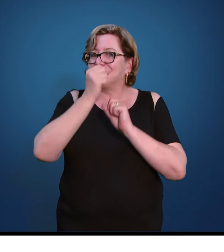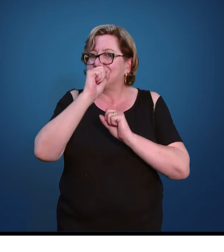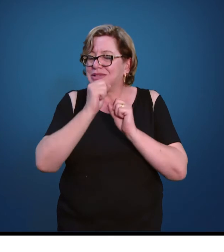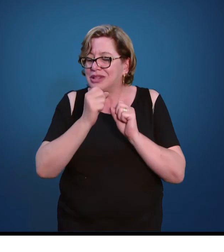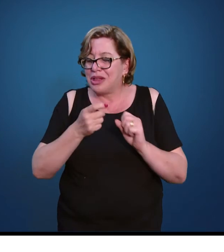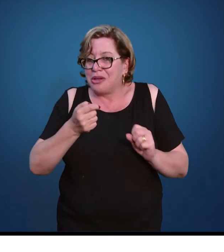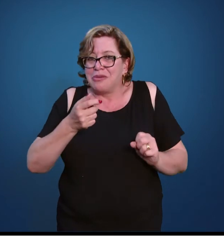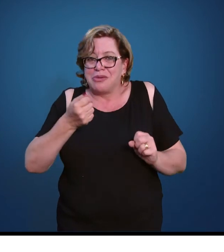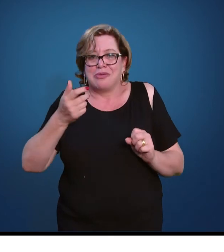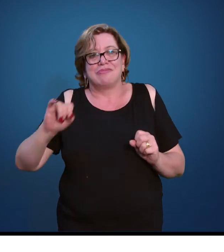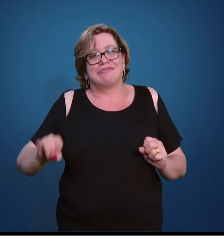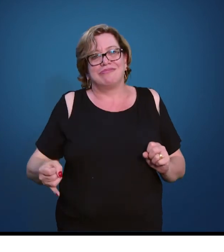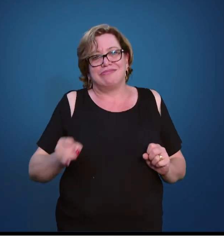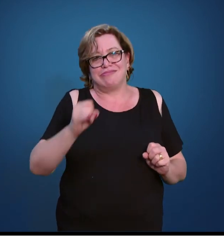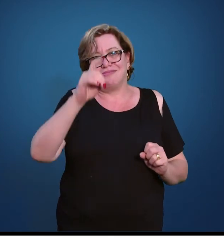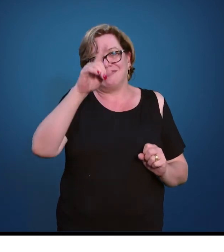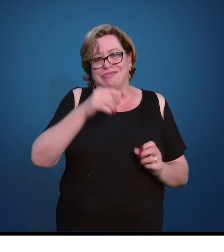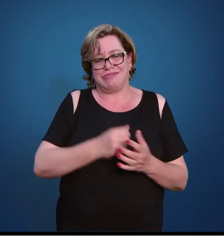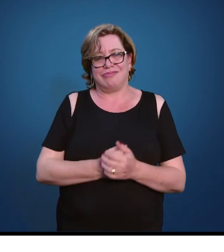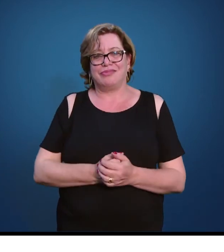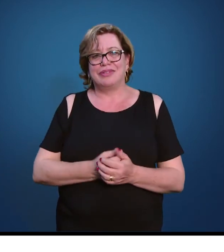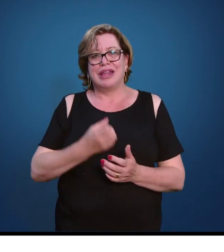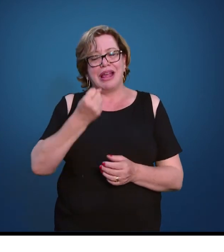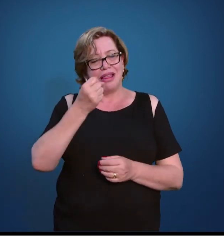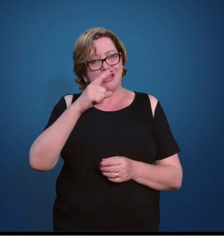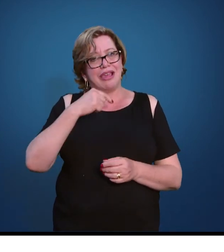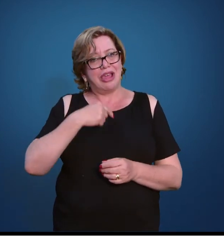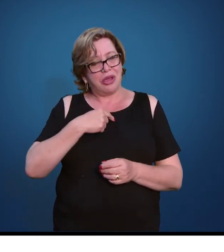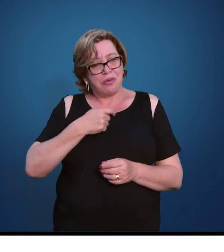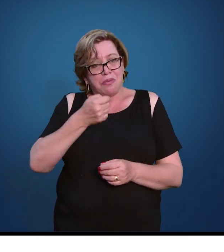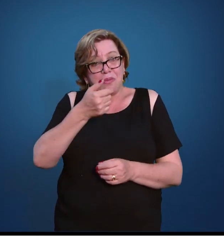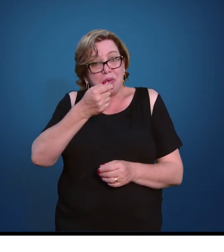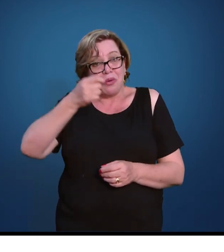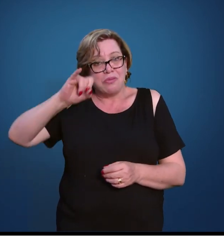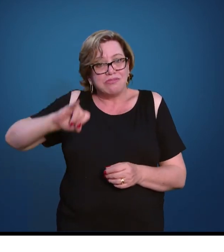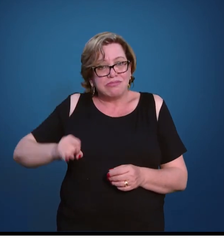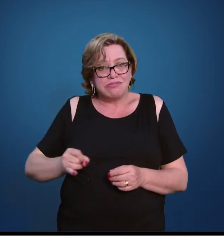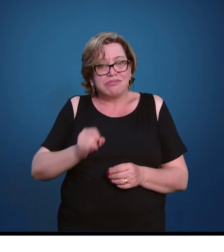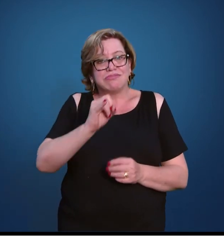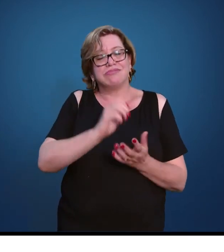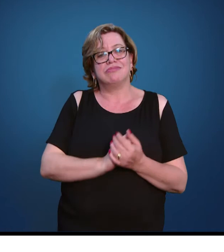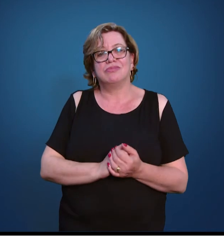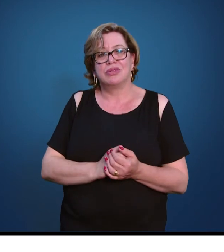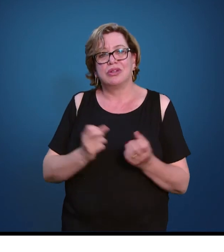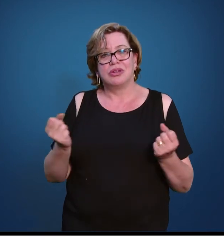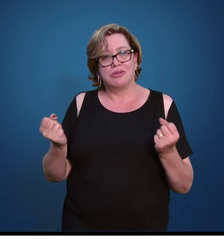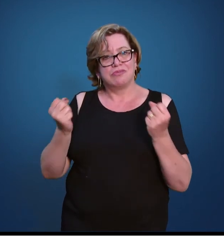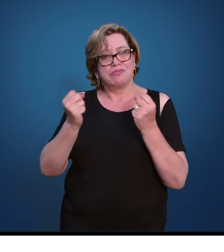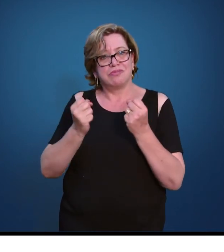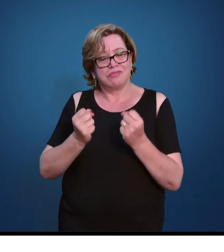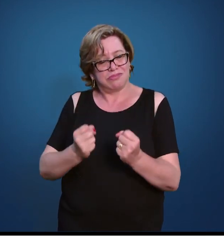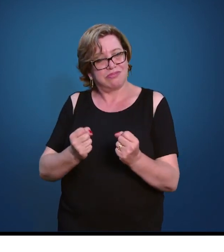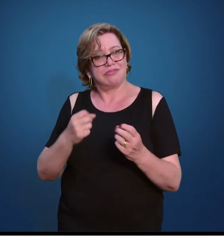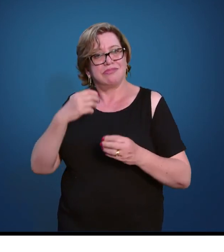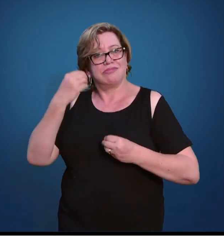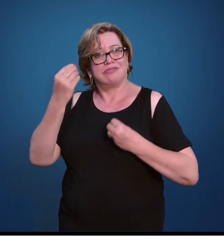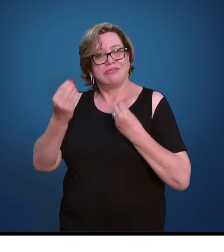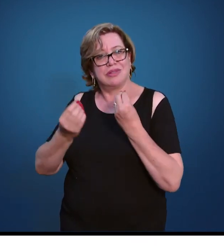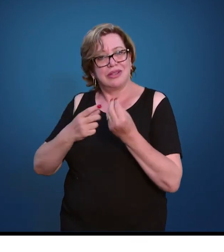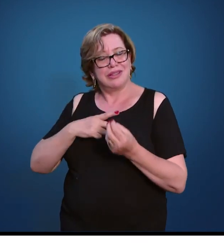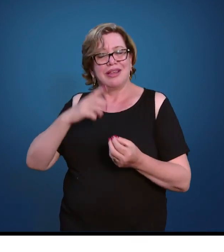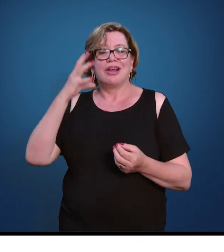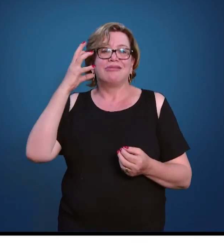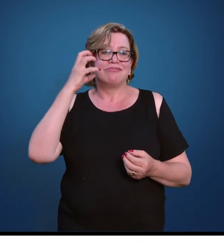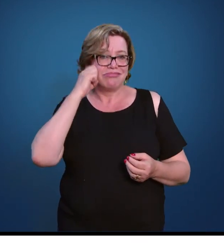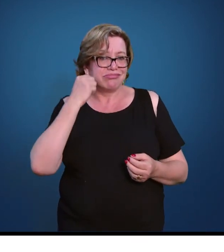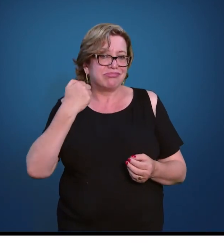de juros. Se eu pago menos juro, que é uma despesa financeira, a tendência era que eu teria um